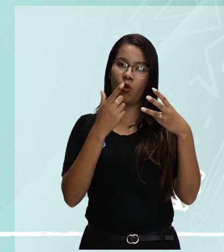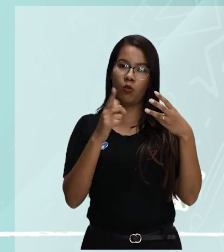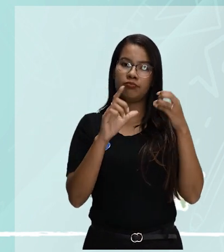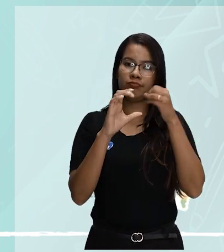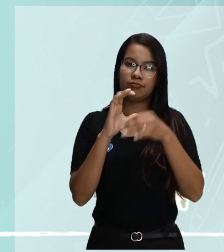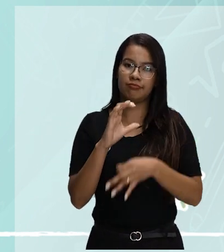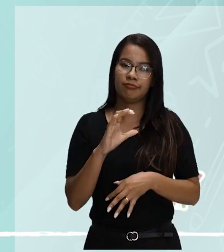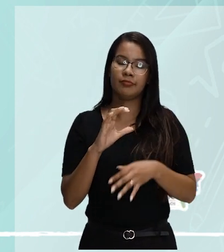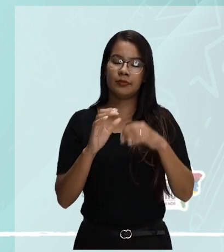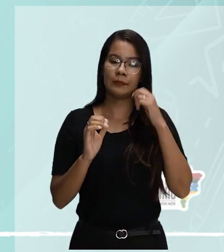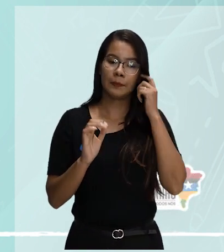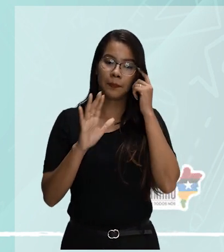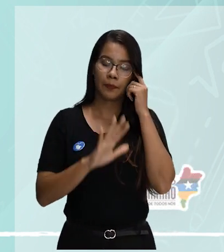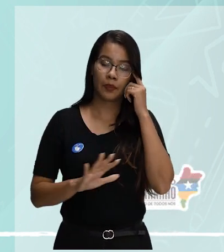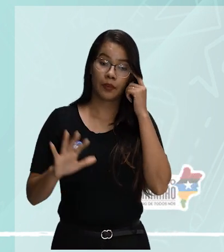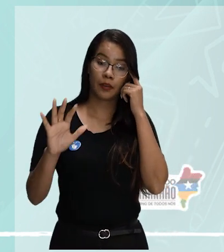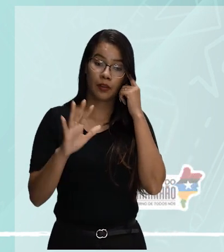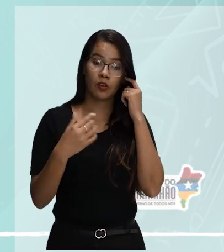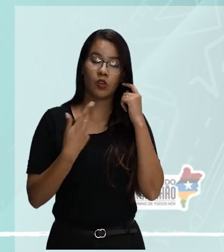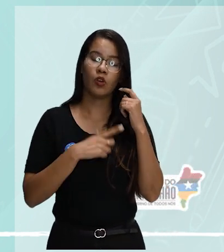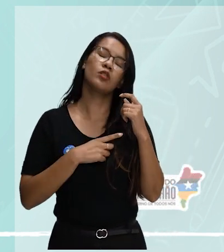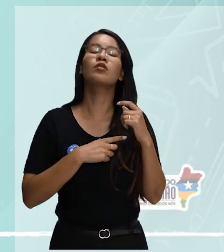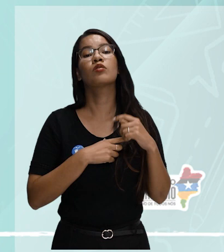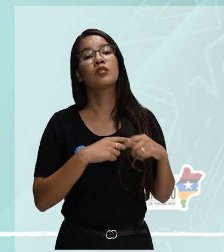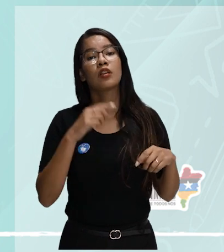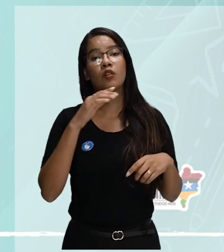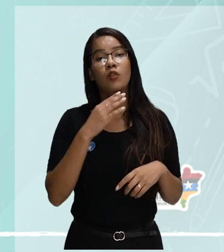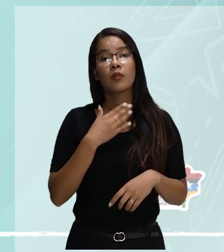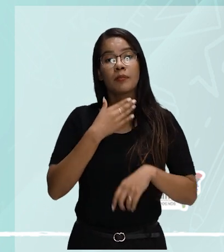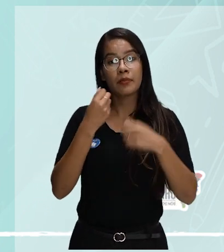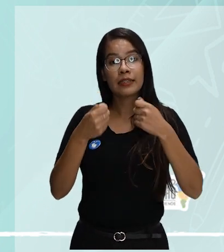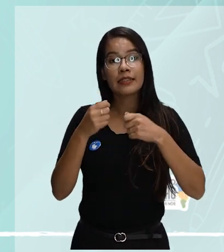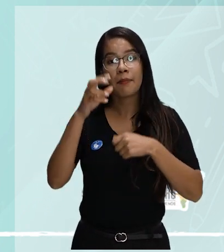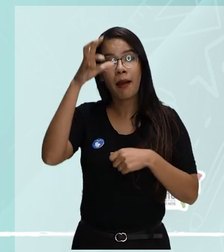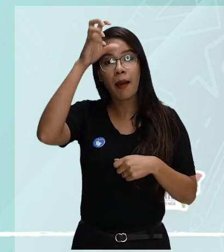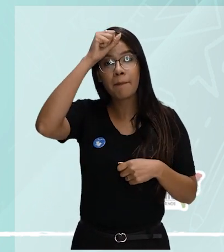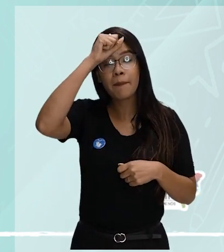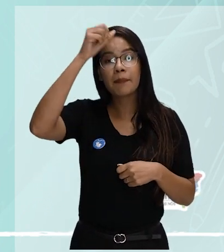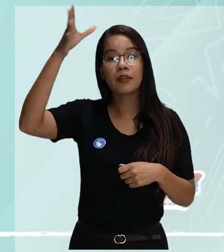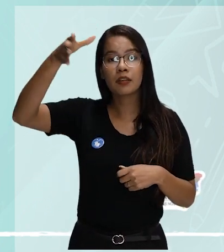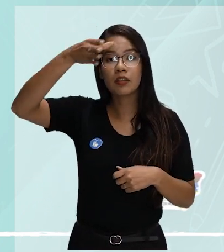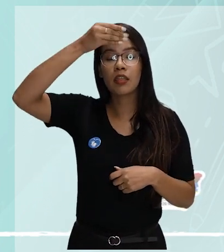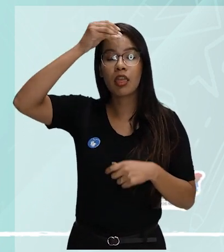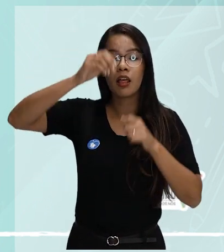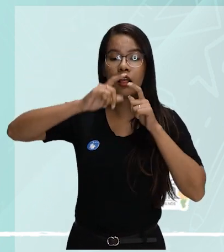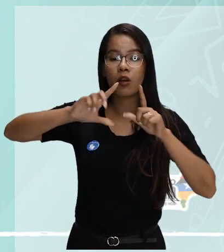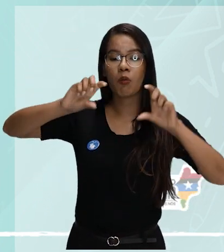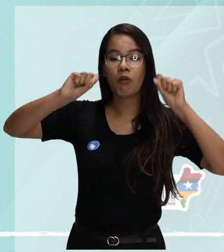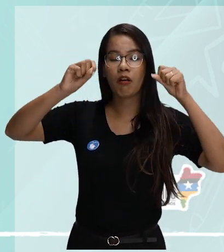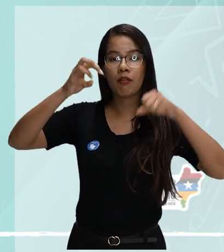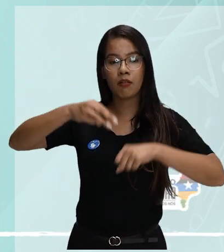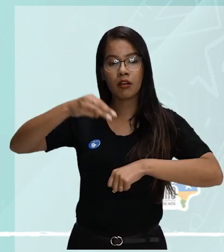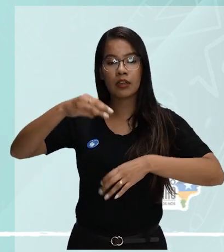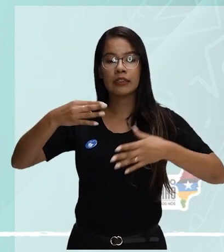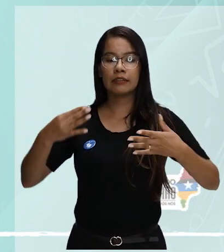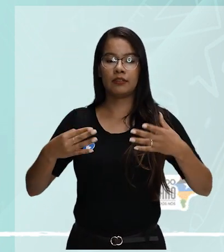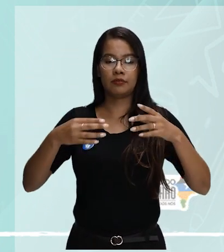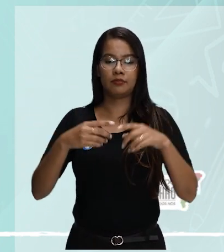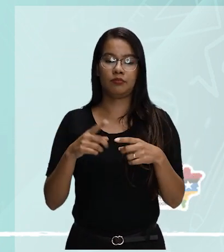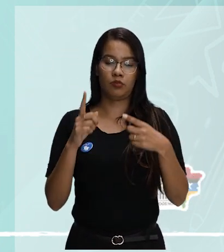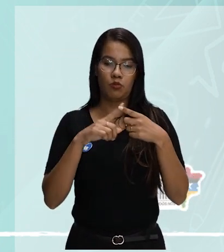de ser entendido, né? Mas vamos se acostumar com a linguagem matemática. Ó, uma função f de a e b é dita